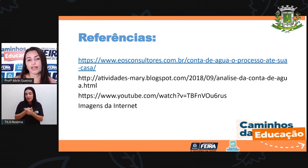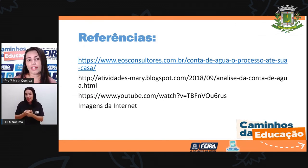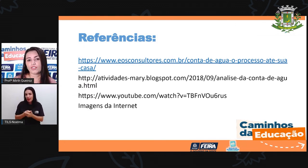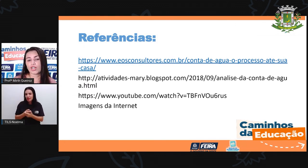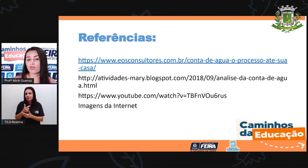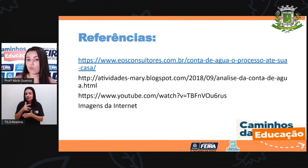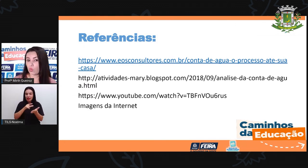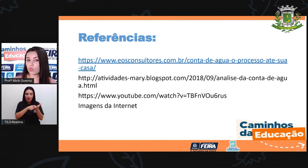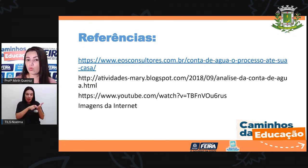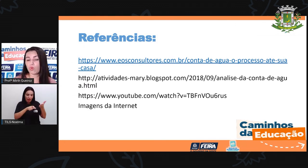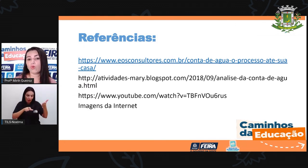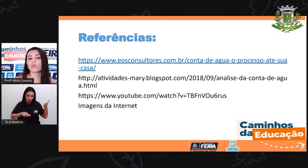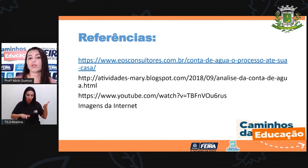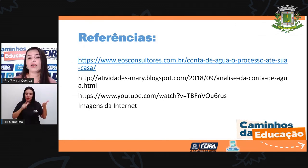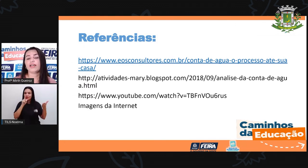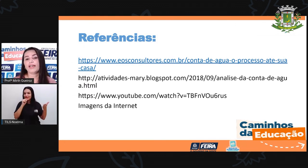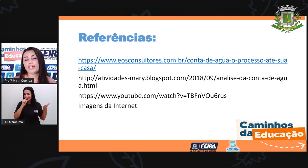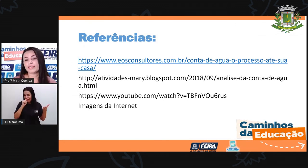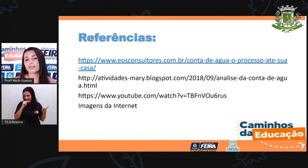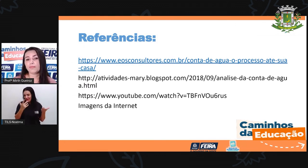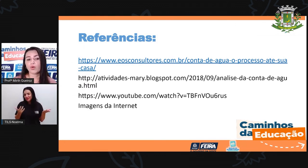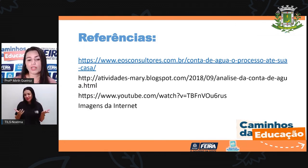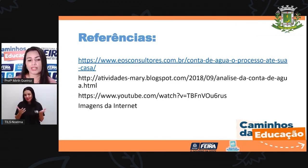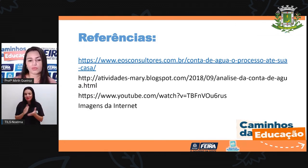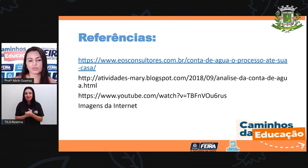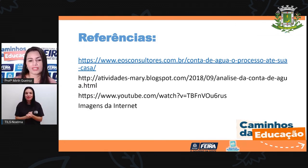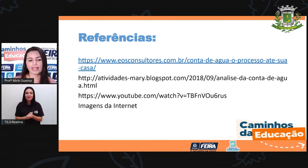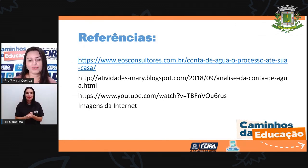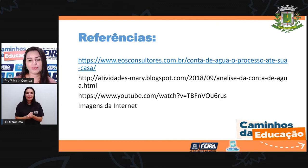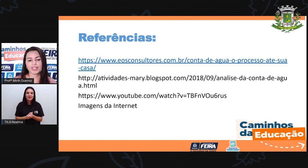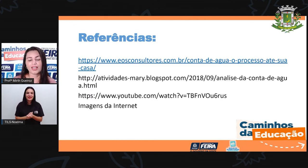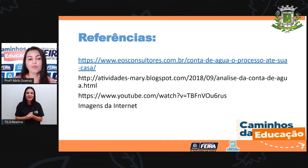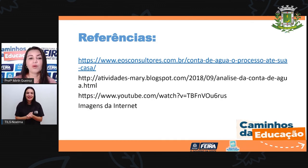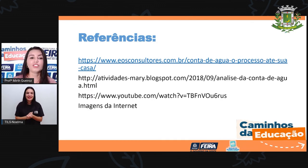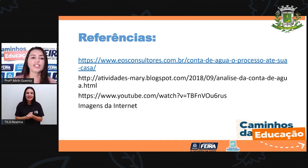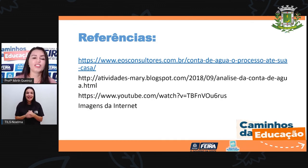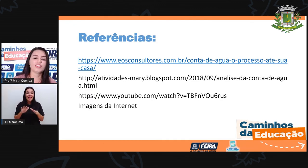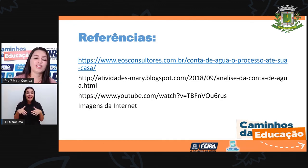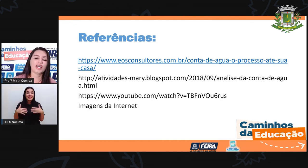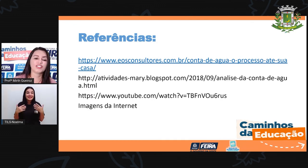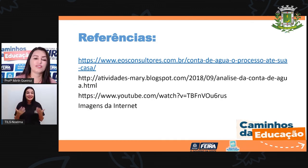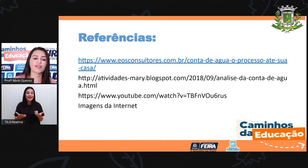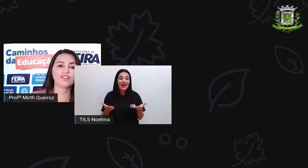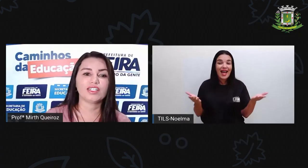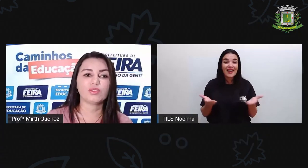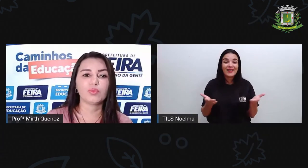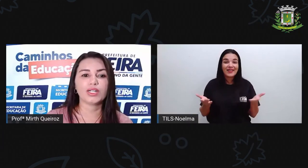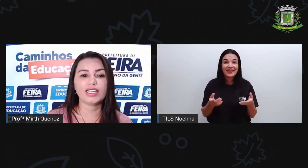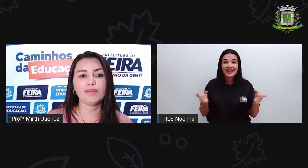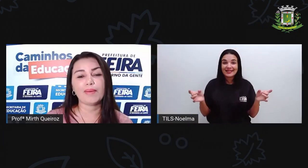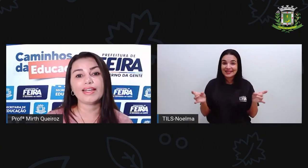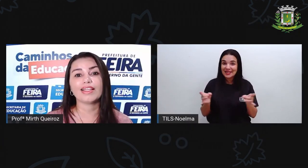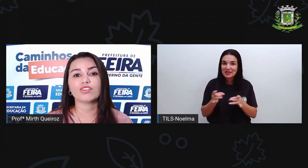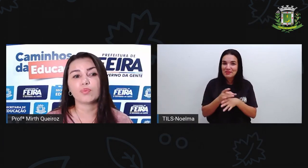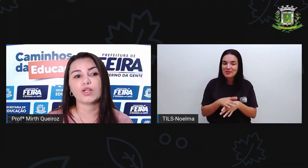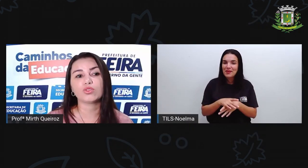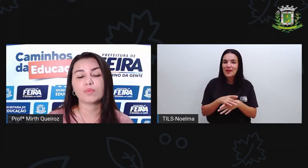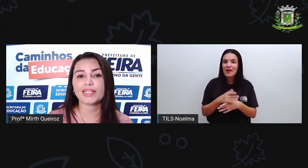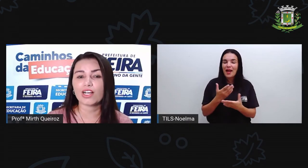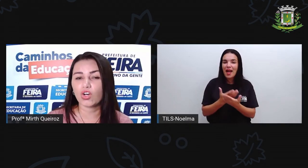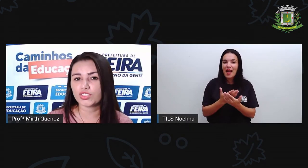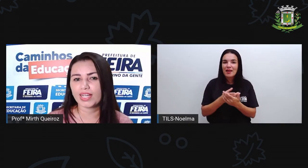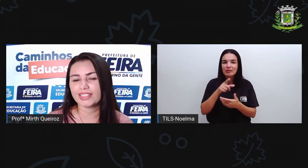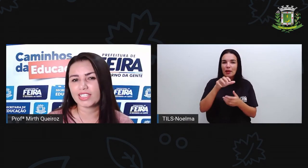de acordo com esse boleto, certo? Bom, gente, a gente vai ficando por aqui, pegue lá o seu